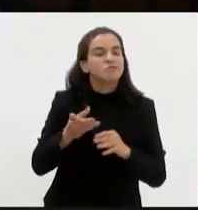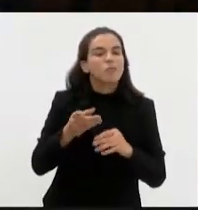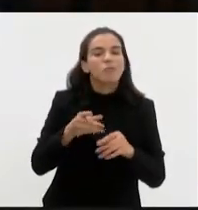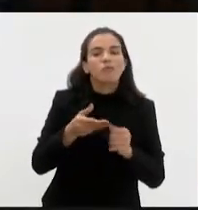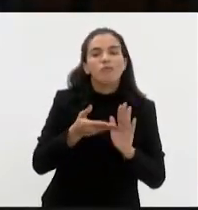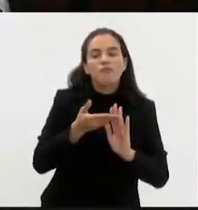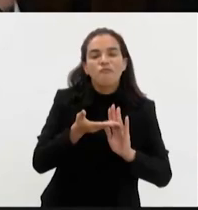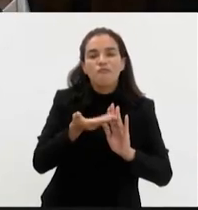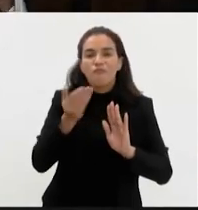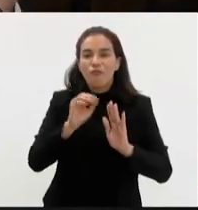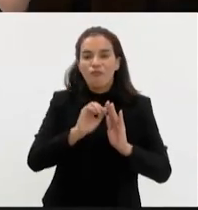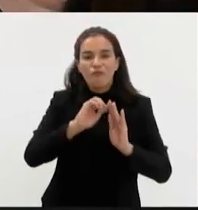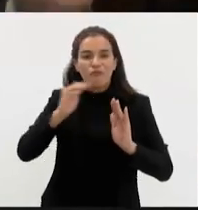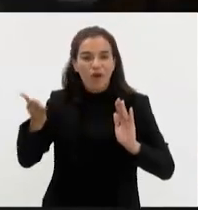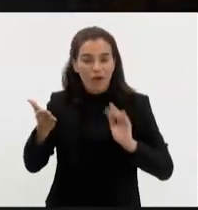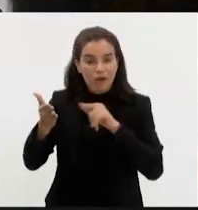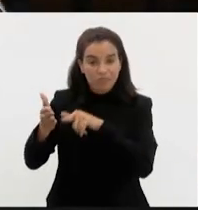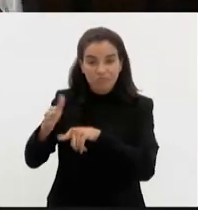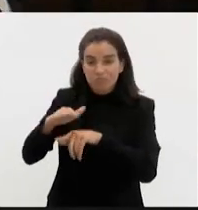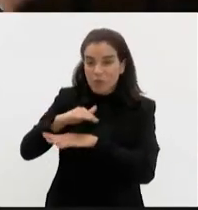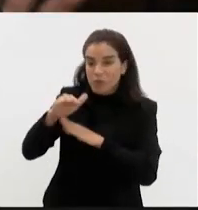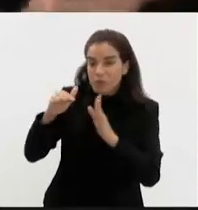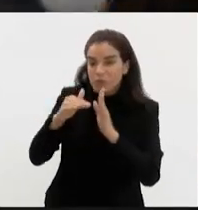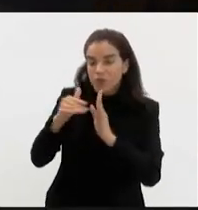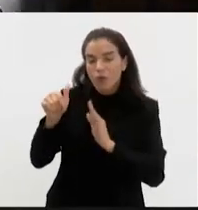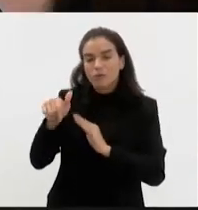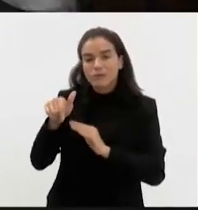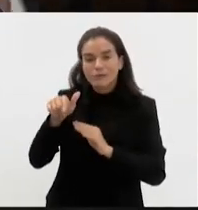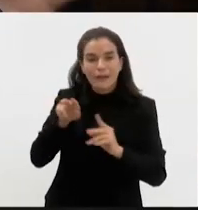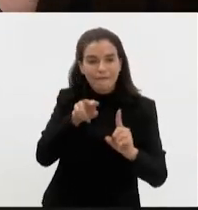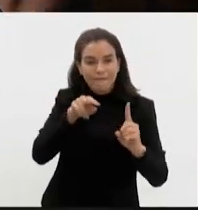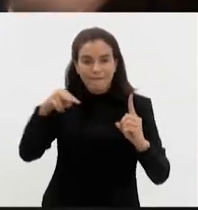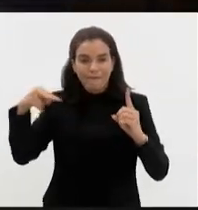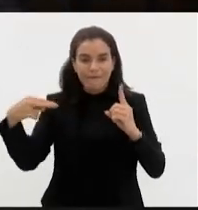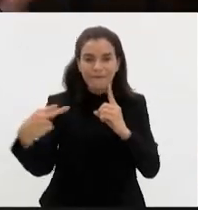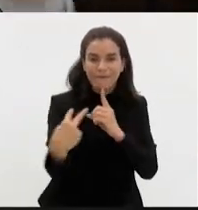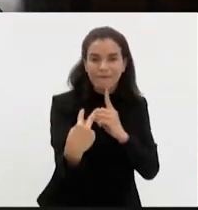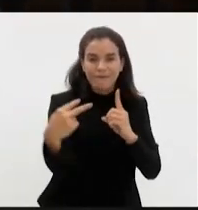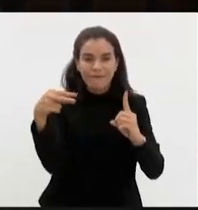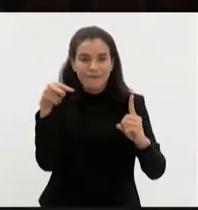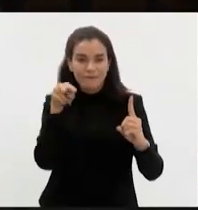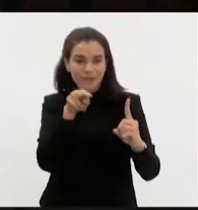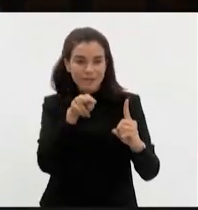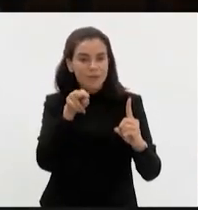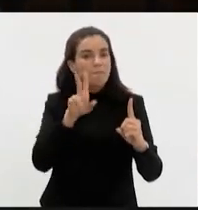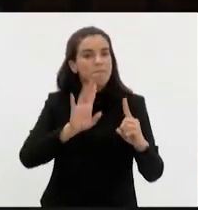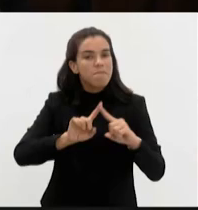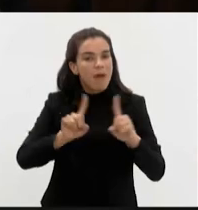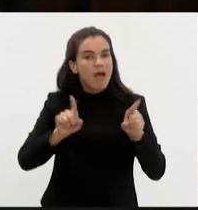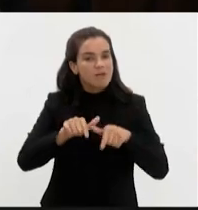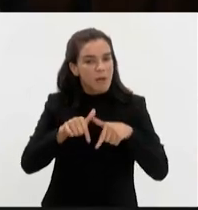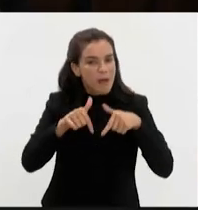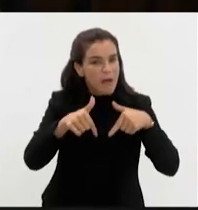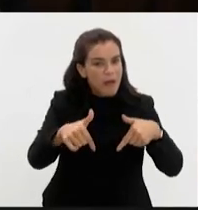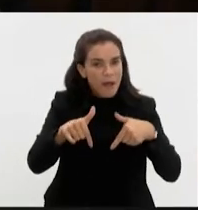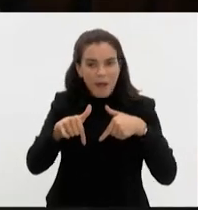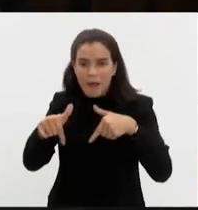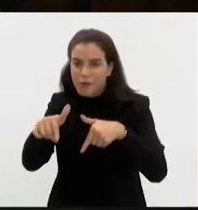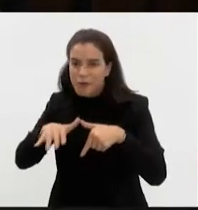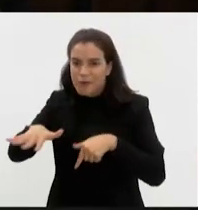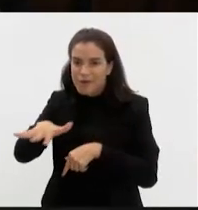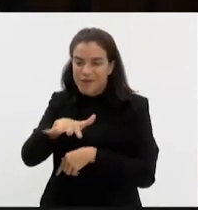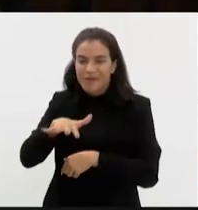do Poder todas as posições todas as Visões de mundo atuando na arena política mesmo quando